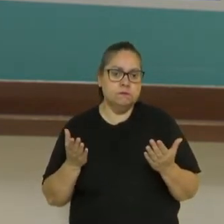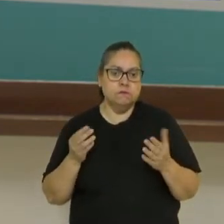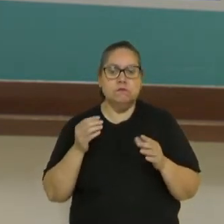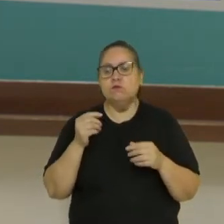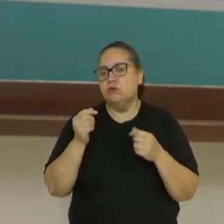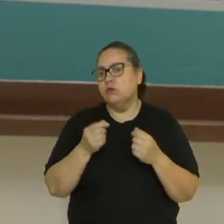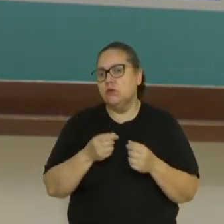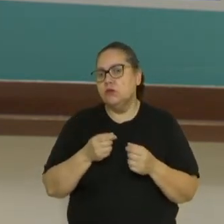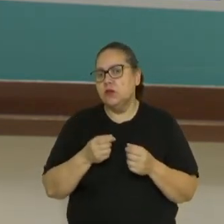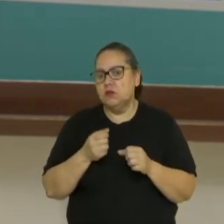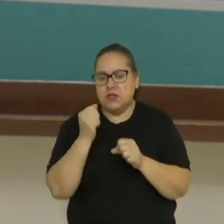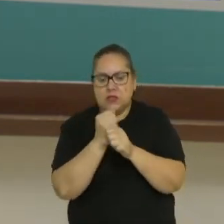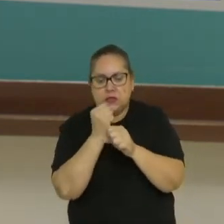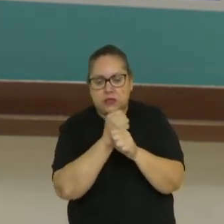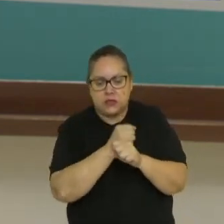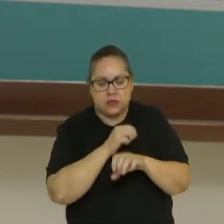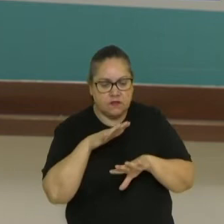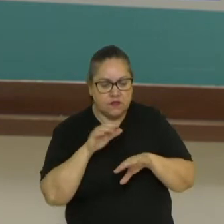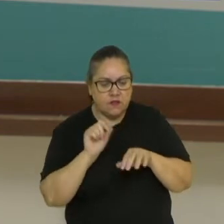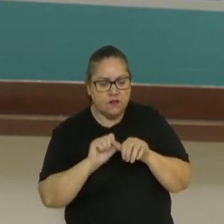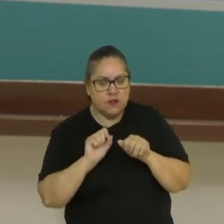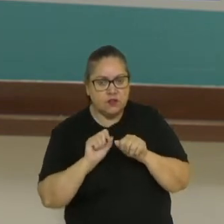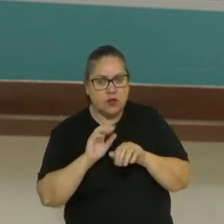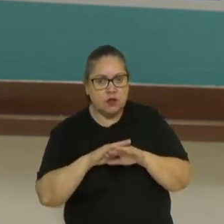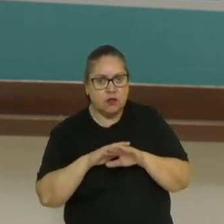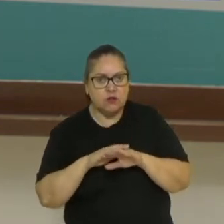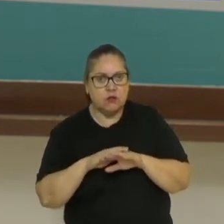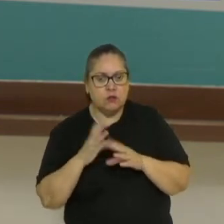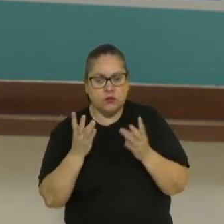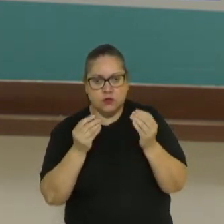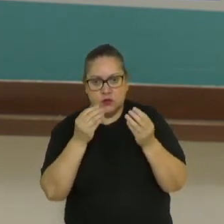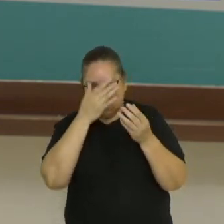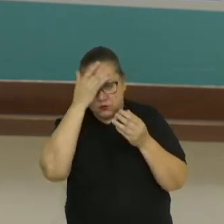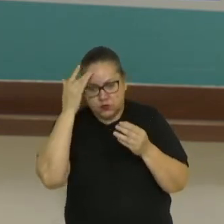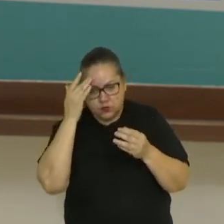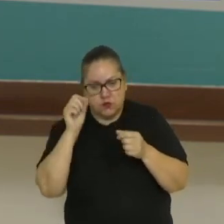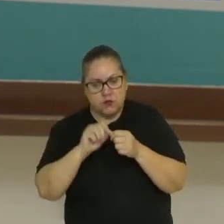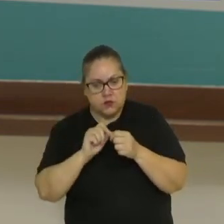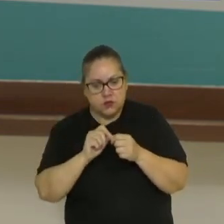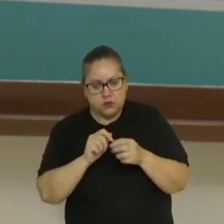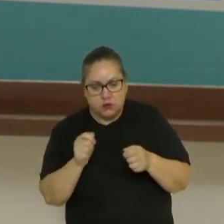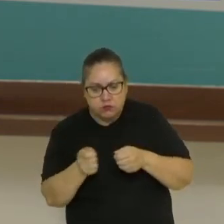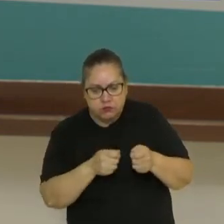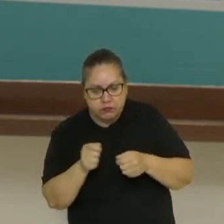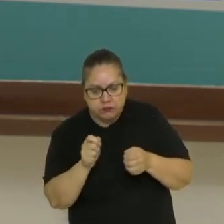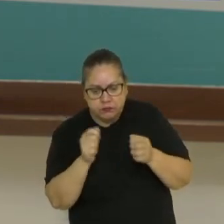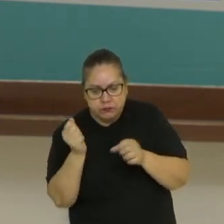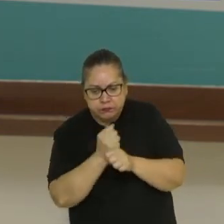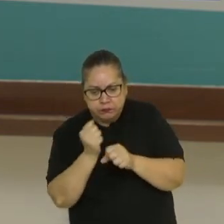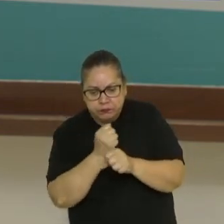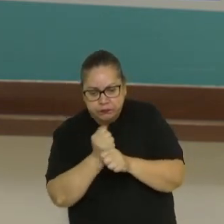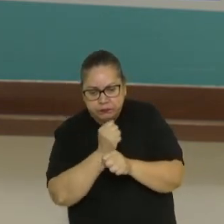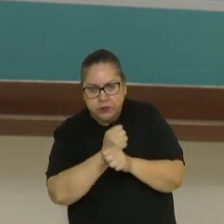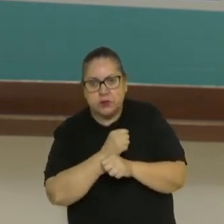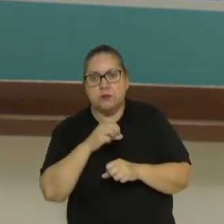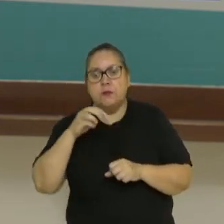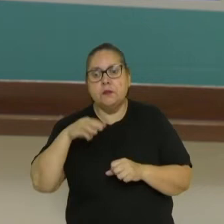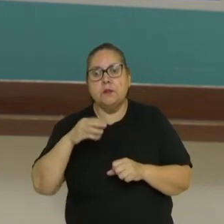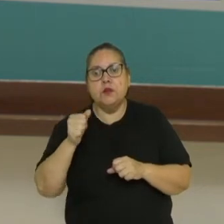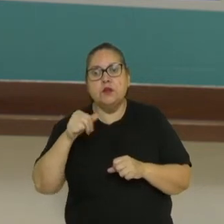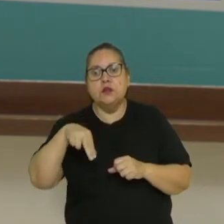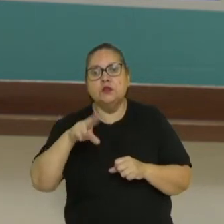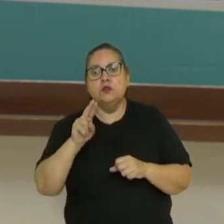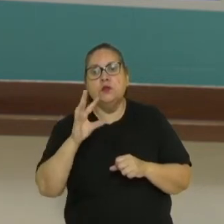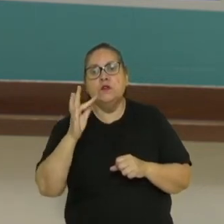eram muito artesanais. Você tinha no barracão muitas pessoas fazendo artesanato e produzindo manufaturados,